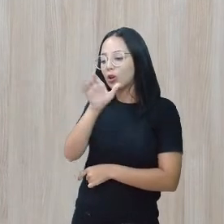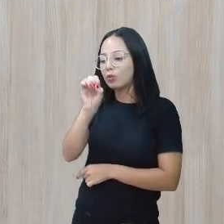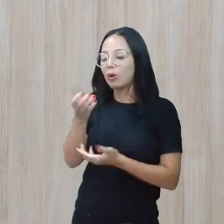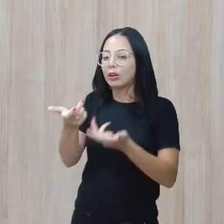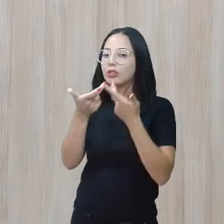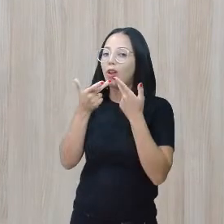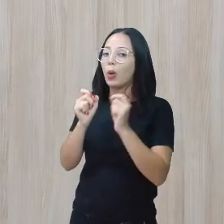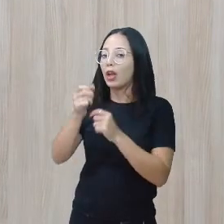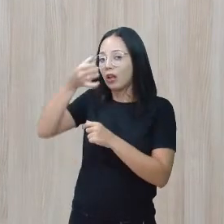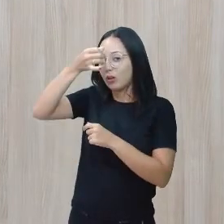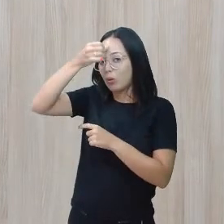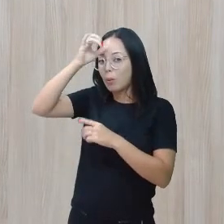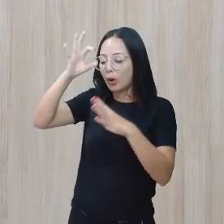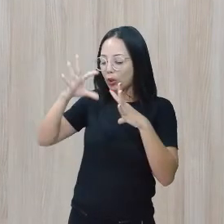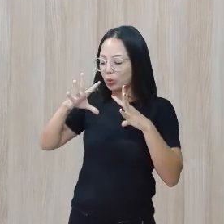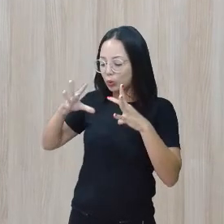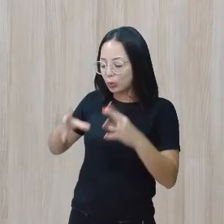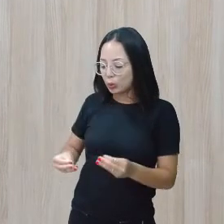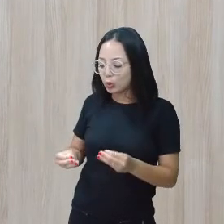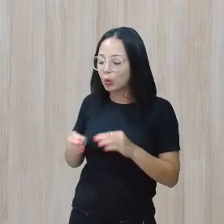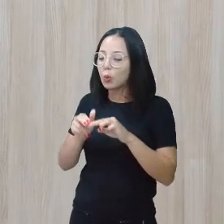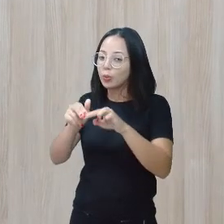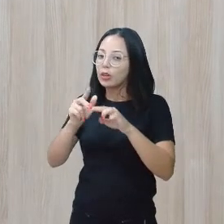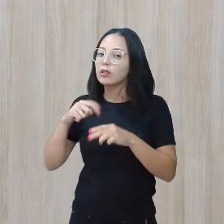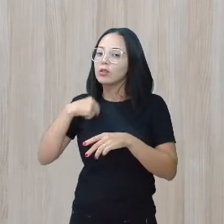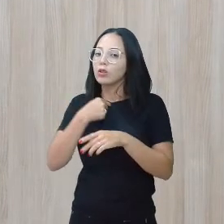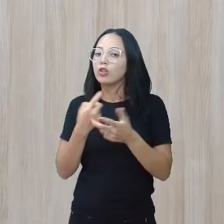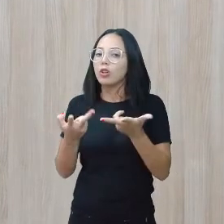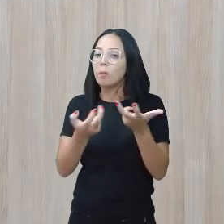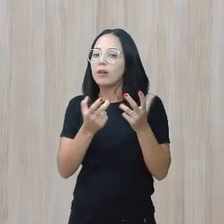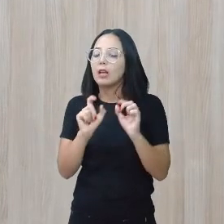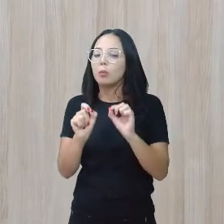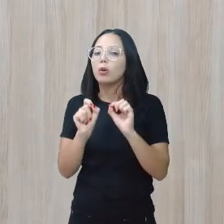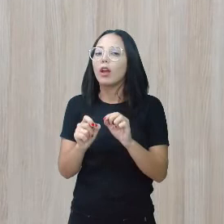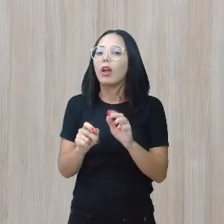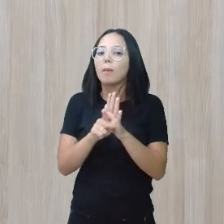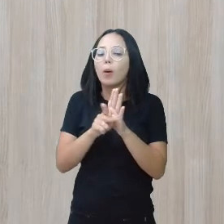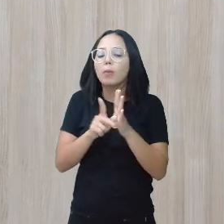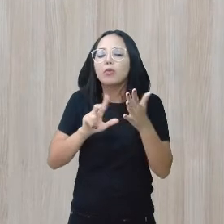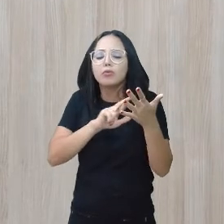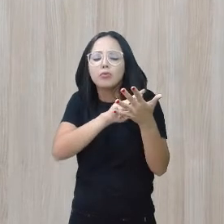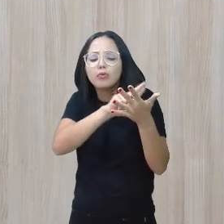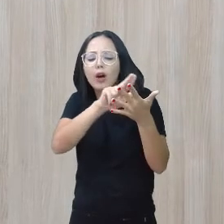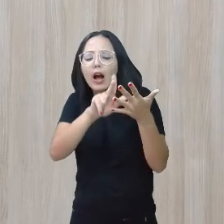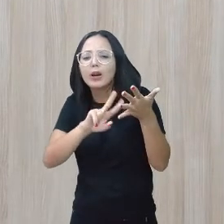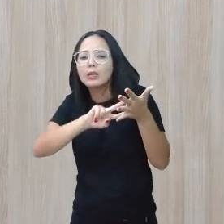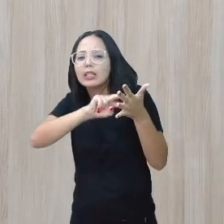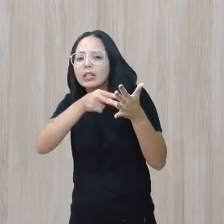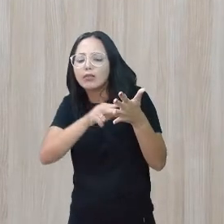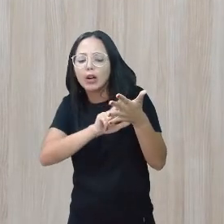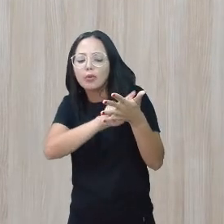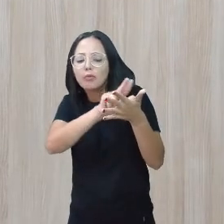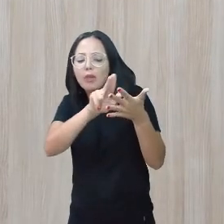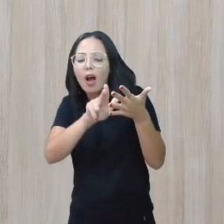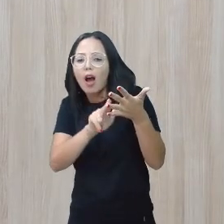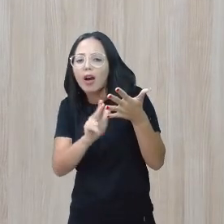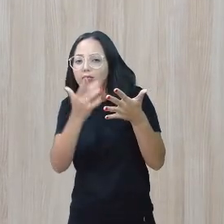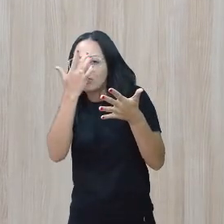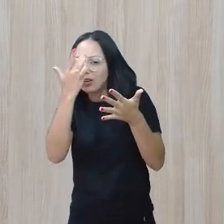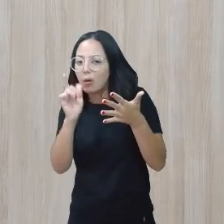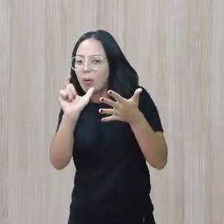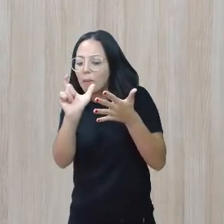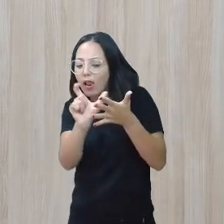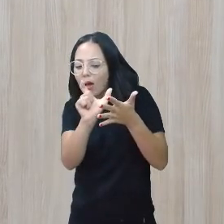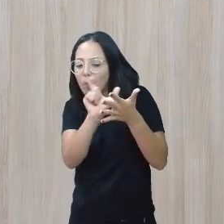boi inteiro. E aí a gente percebe a polissemia, que é quando uma palavra consegue ser empregada com